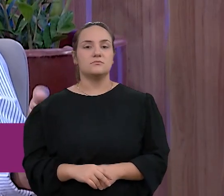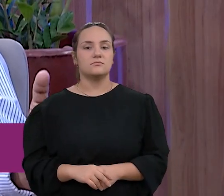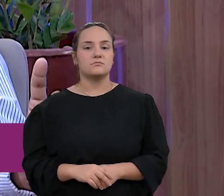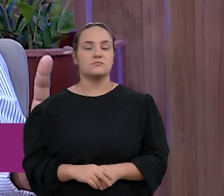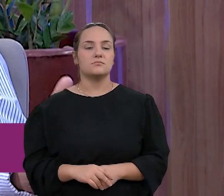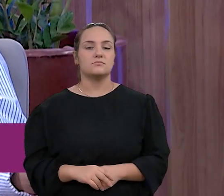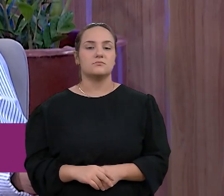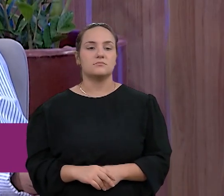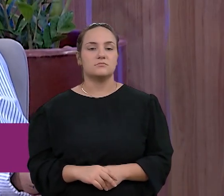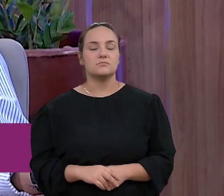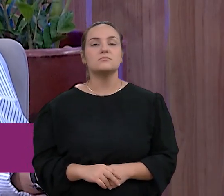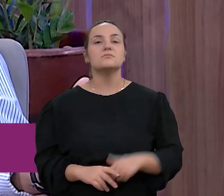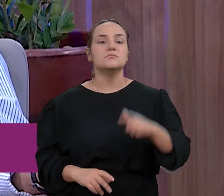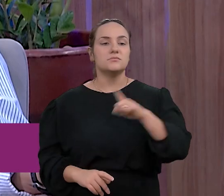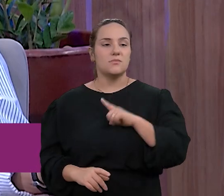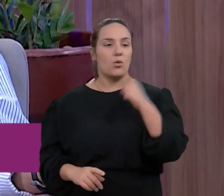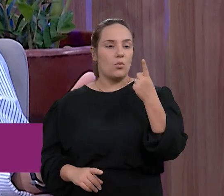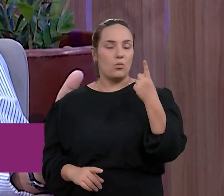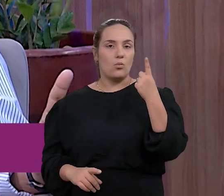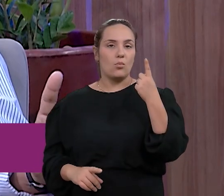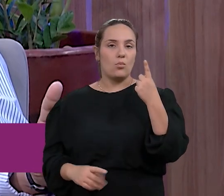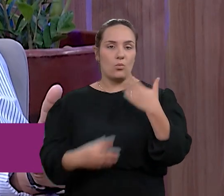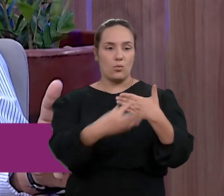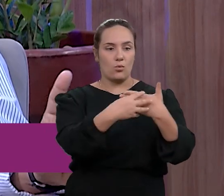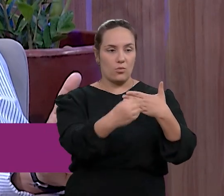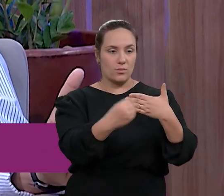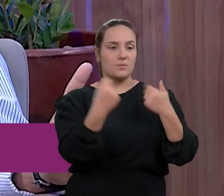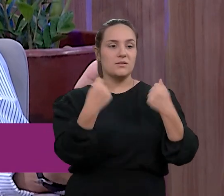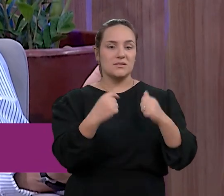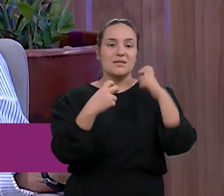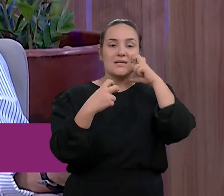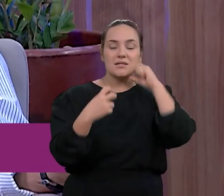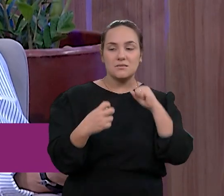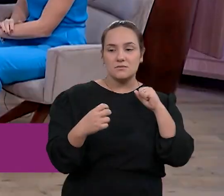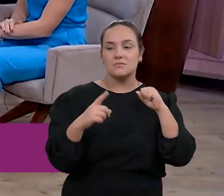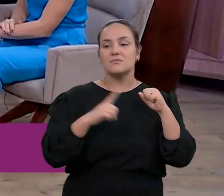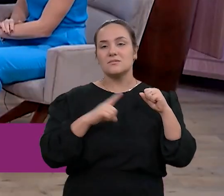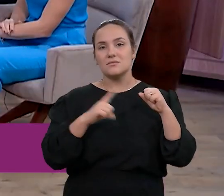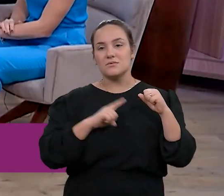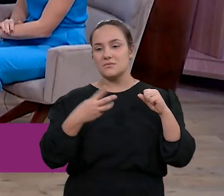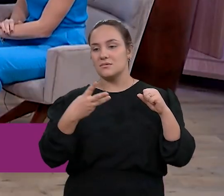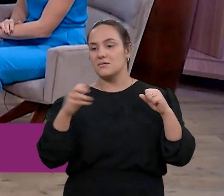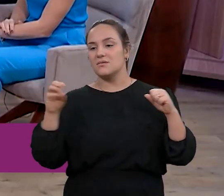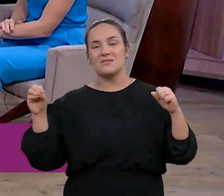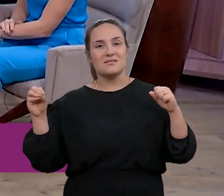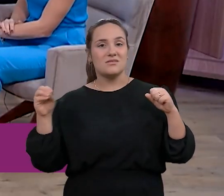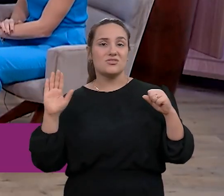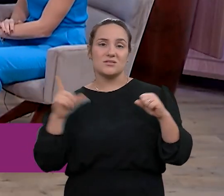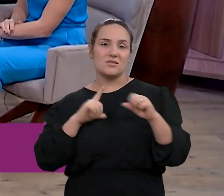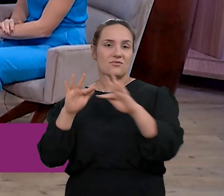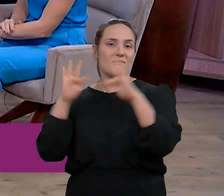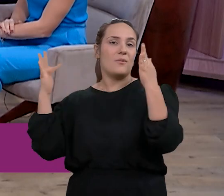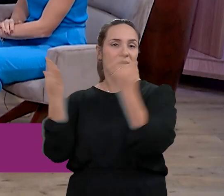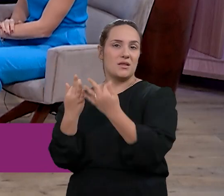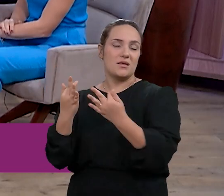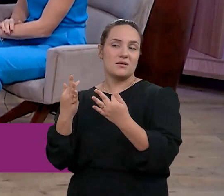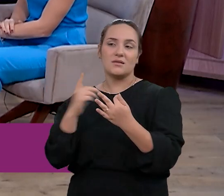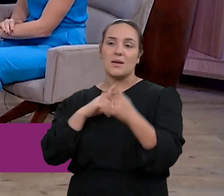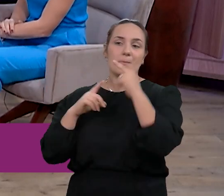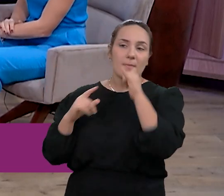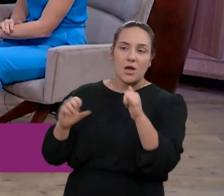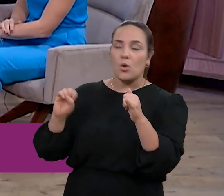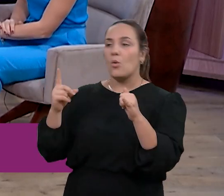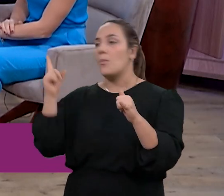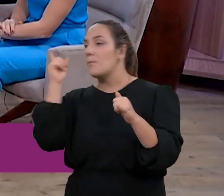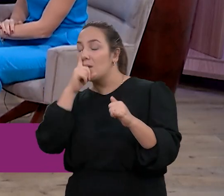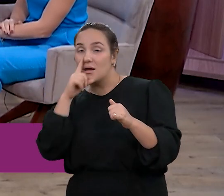cada um órfão que exige atenções de adoção nós temos 300 que tem família com a mãe ou